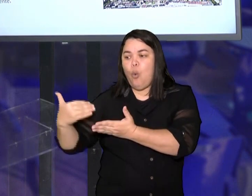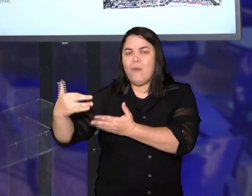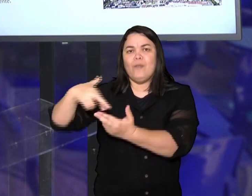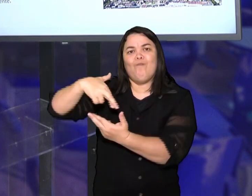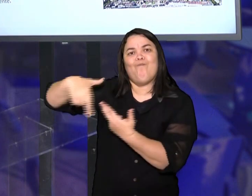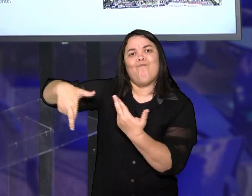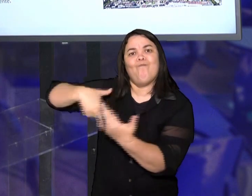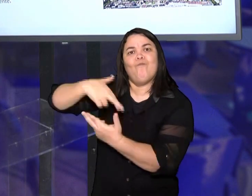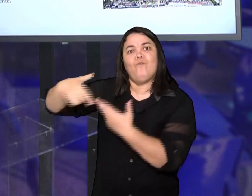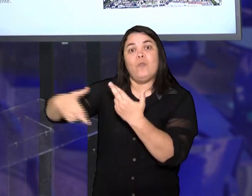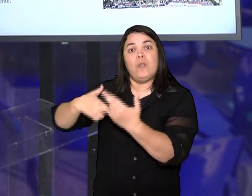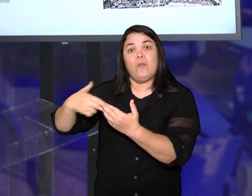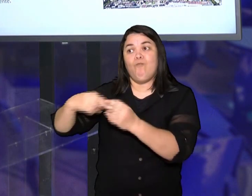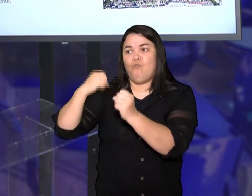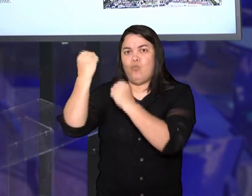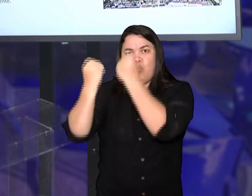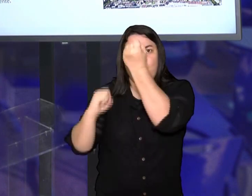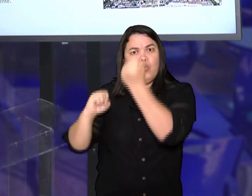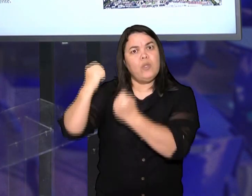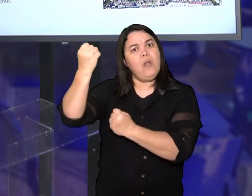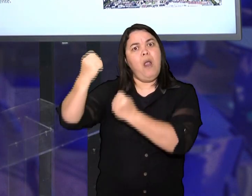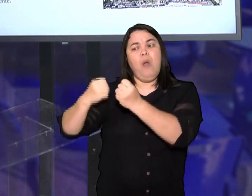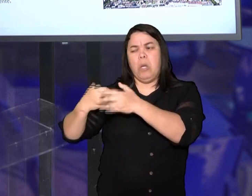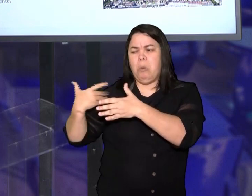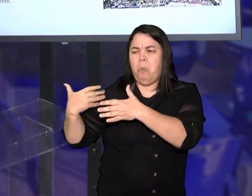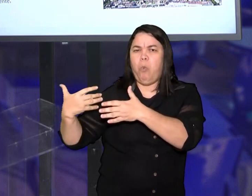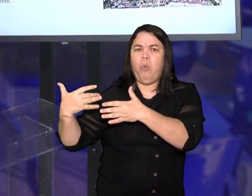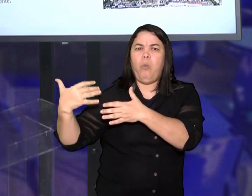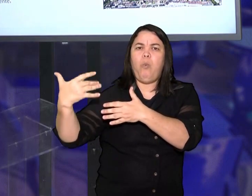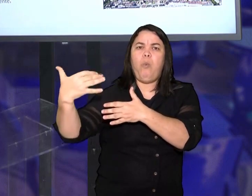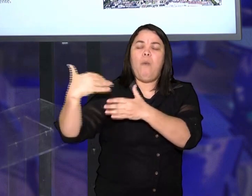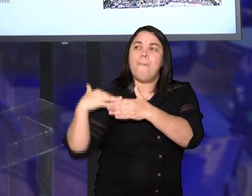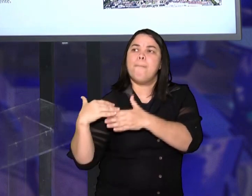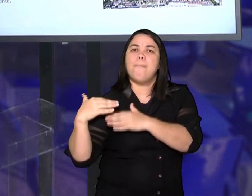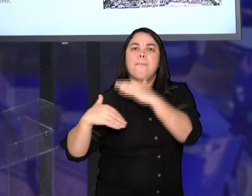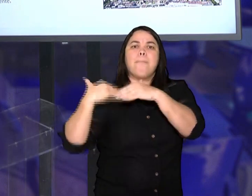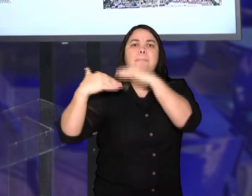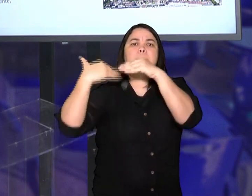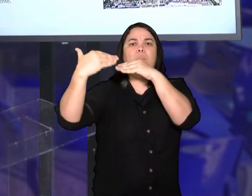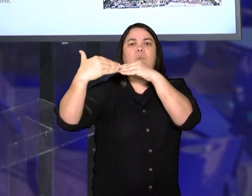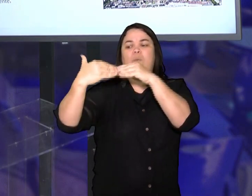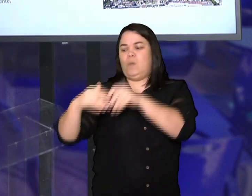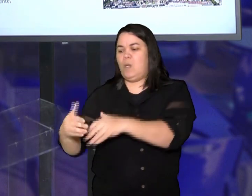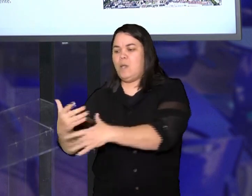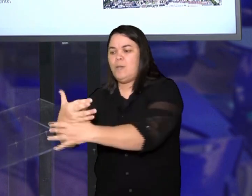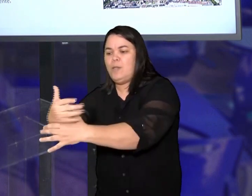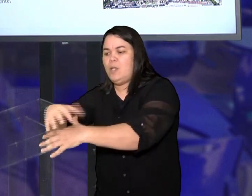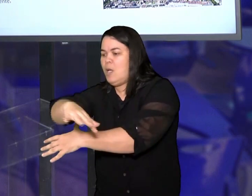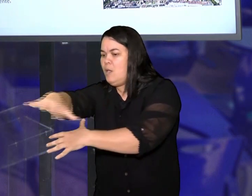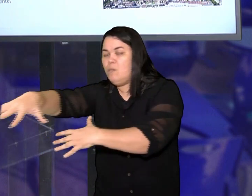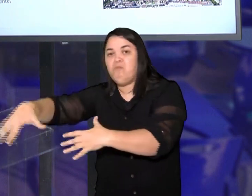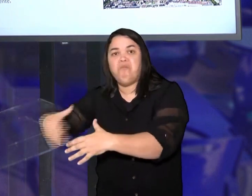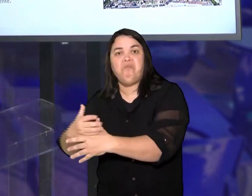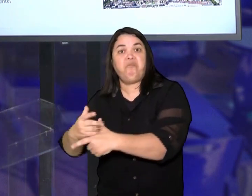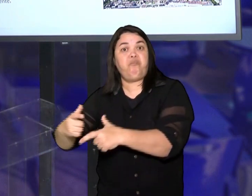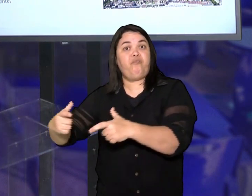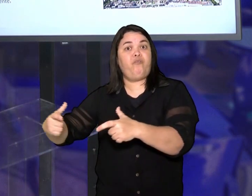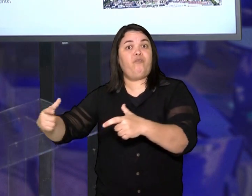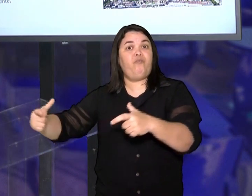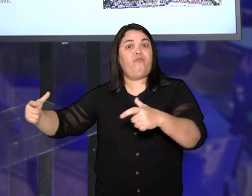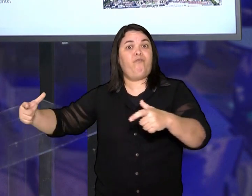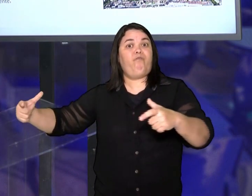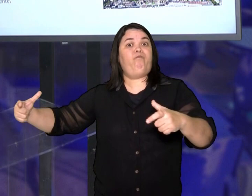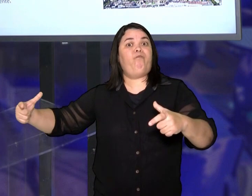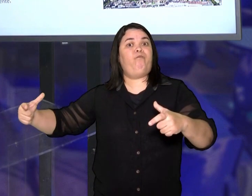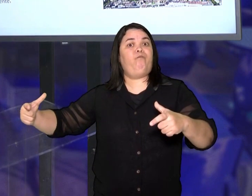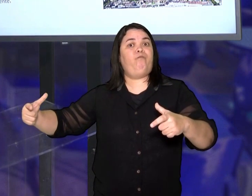Então, consequentemente, por conta disso, esse processo de formação dessas cidades globais, elas acabaram sendo,